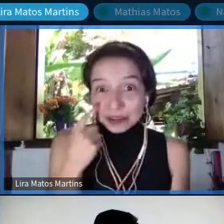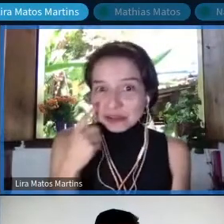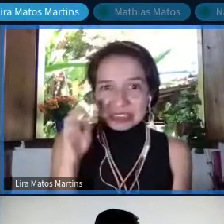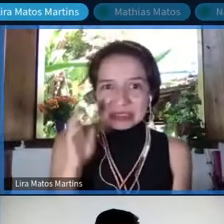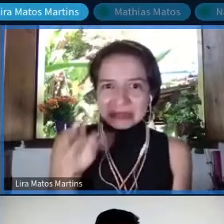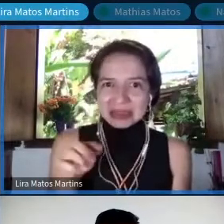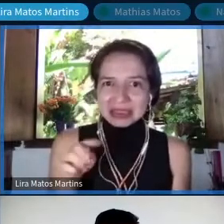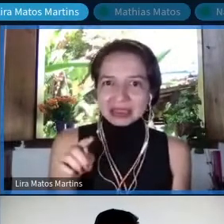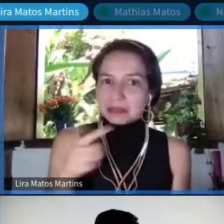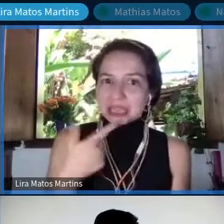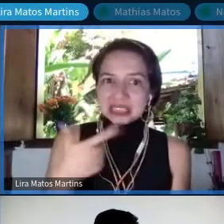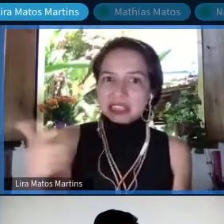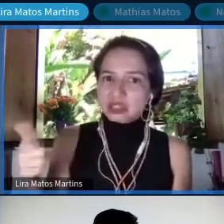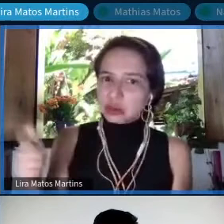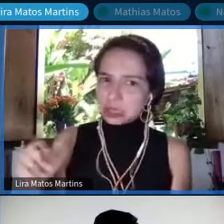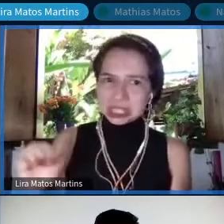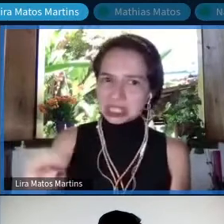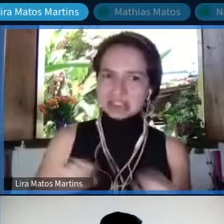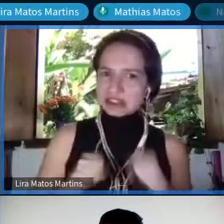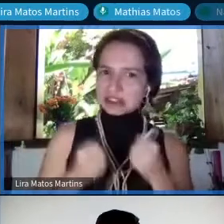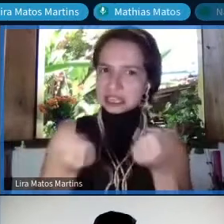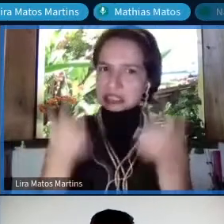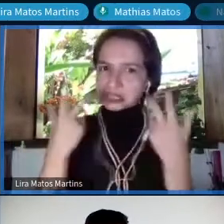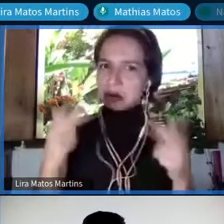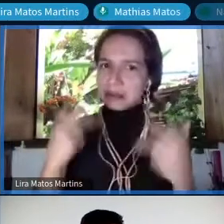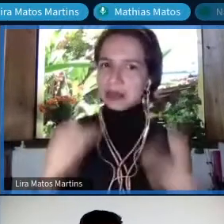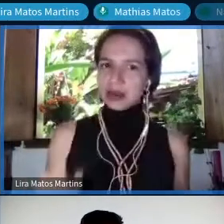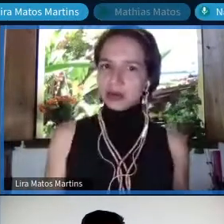Eita. Eu vi também, mas nas outras